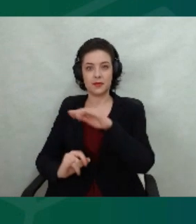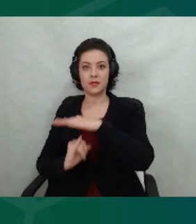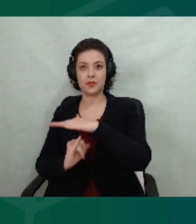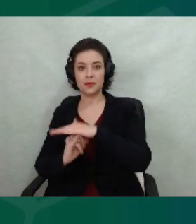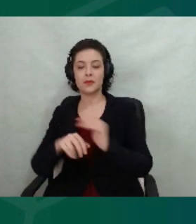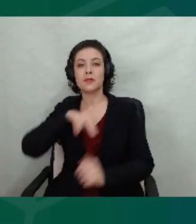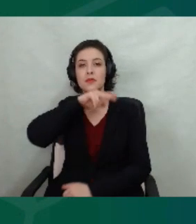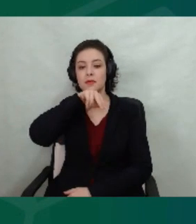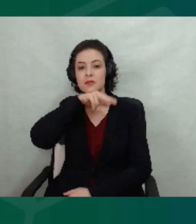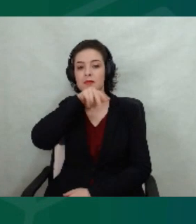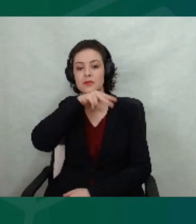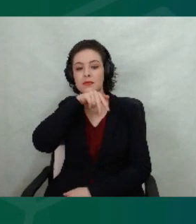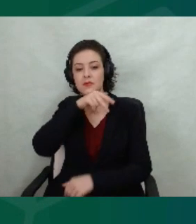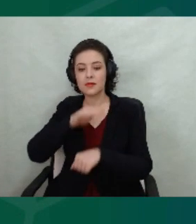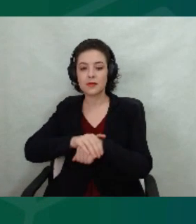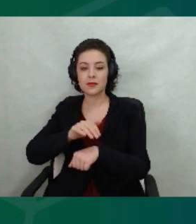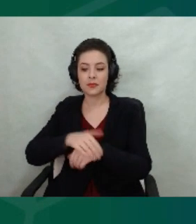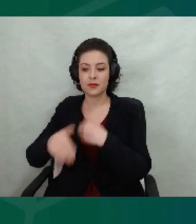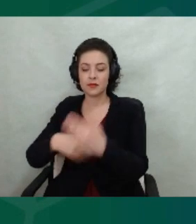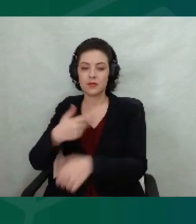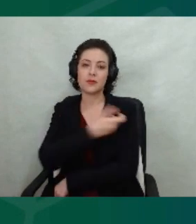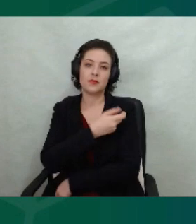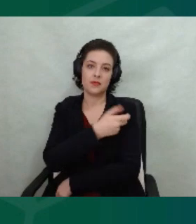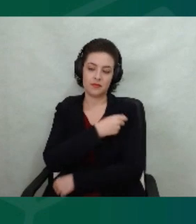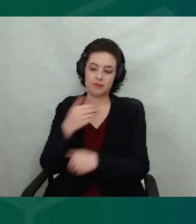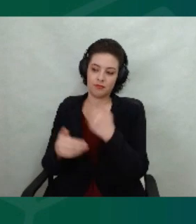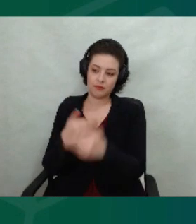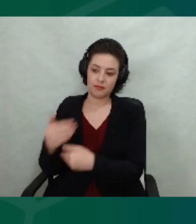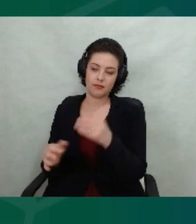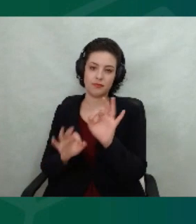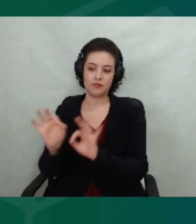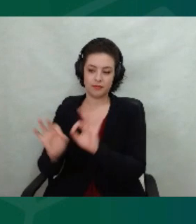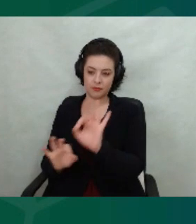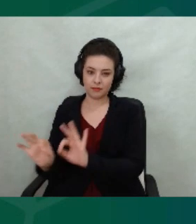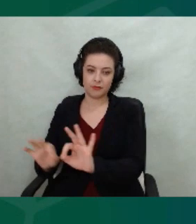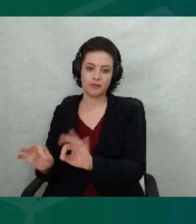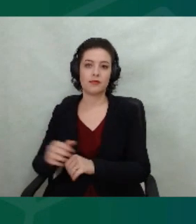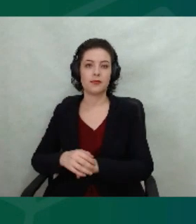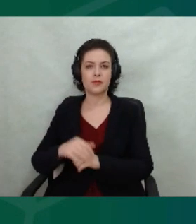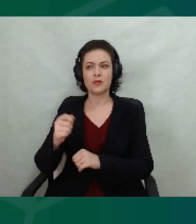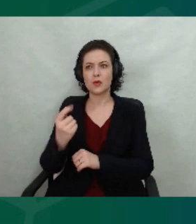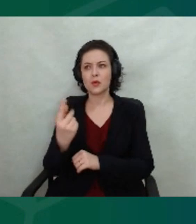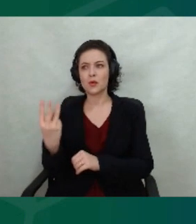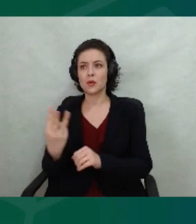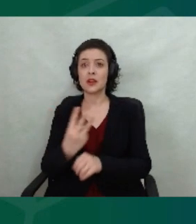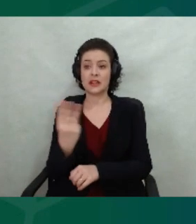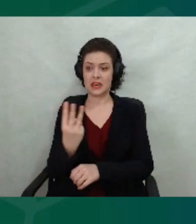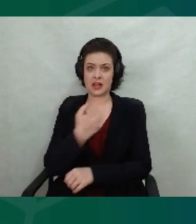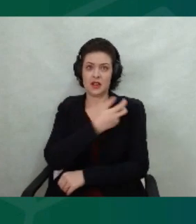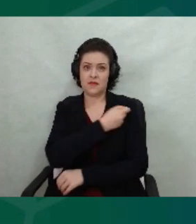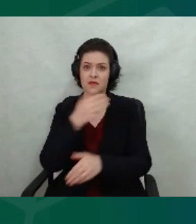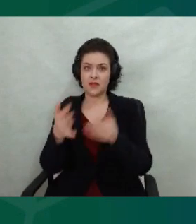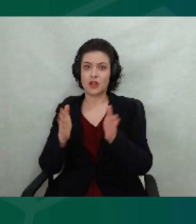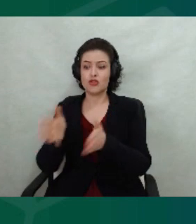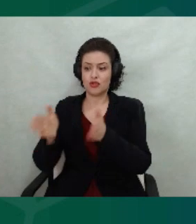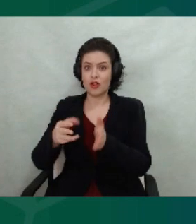para a produção da vacina aqui no Brasil. Então, das únicas 3 vacinas em fase 3, 2